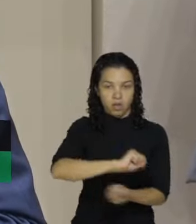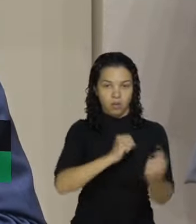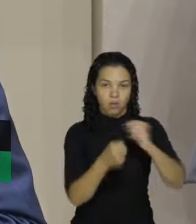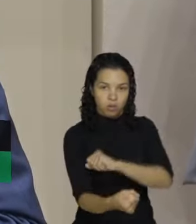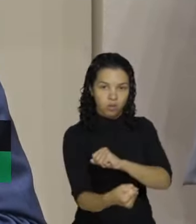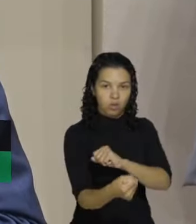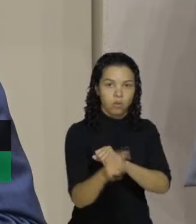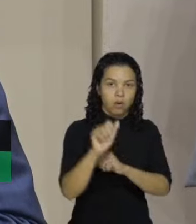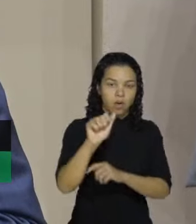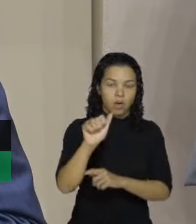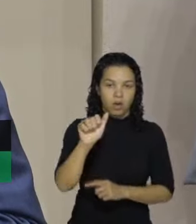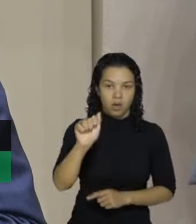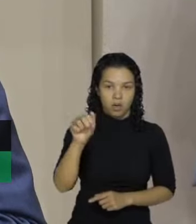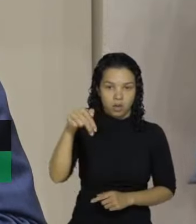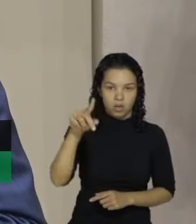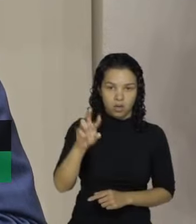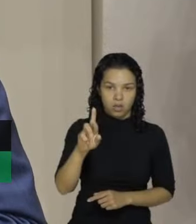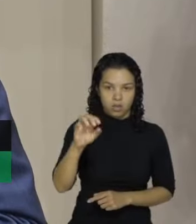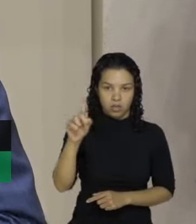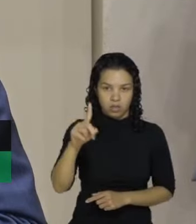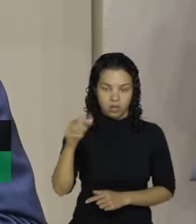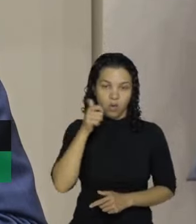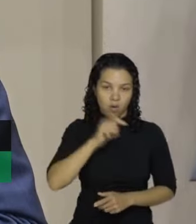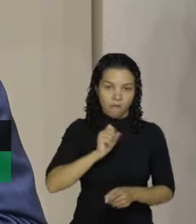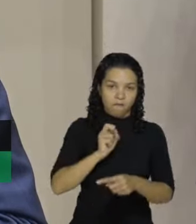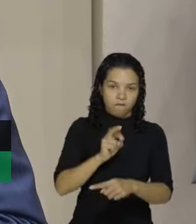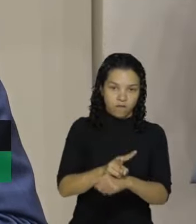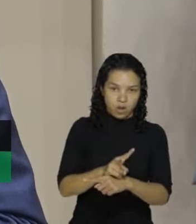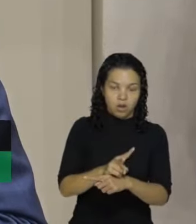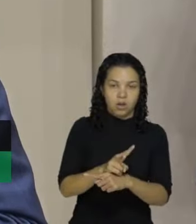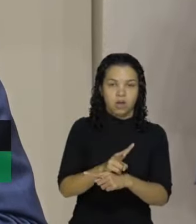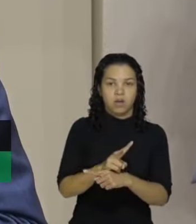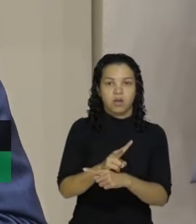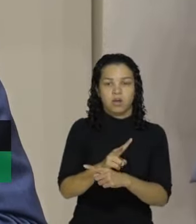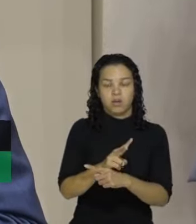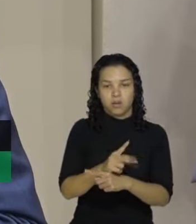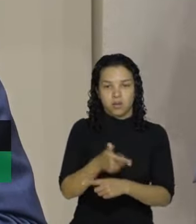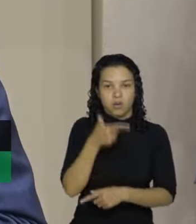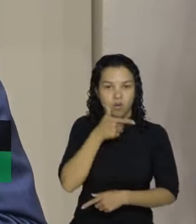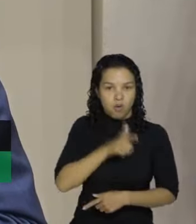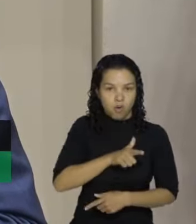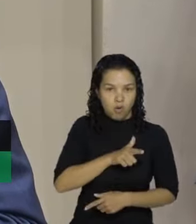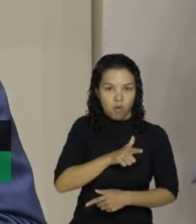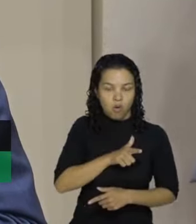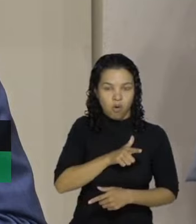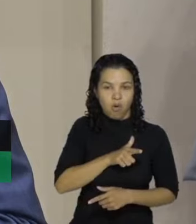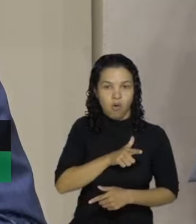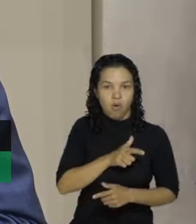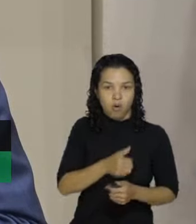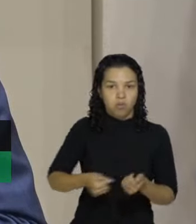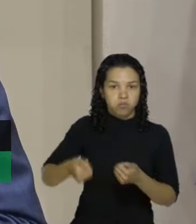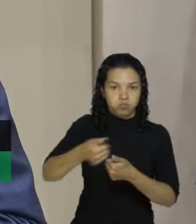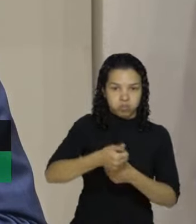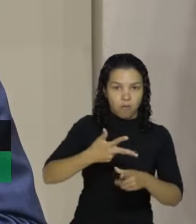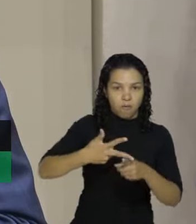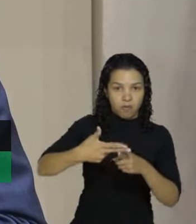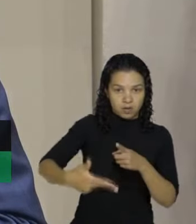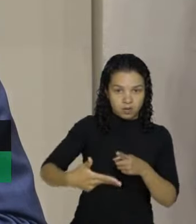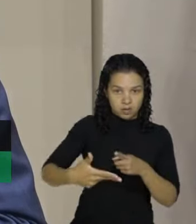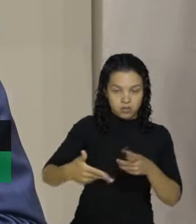Azevedo, pela conquista de vaga na seleção brasileira do esporte, pelo posicionamento na seletiva nacional Grand